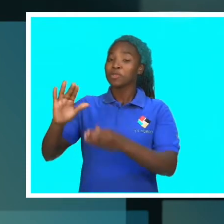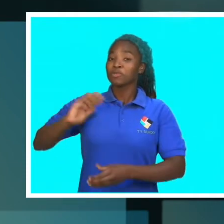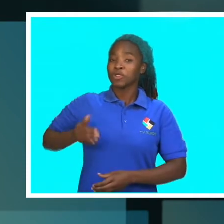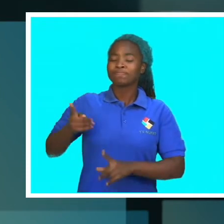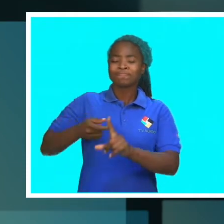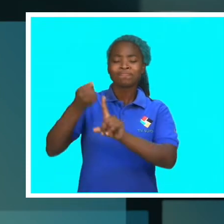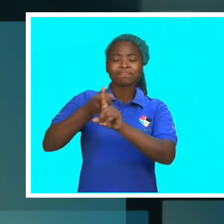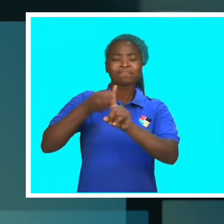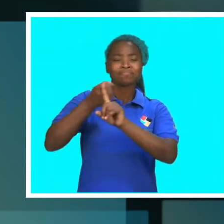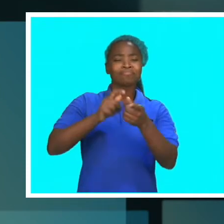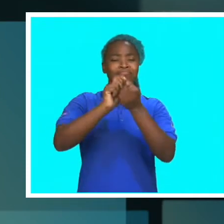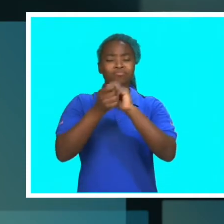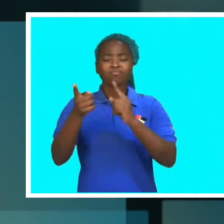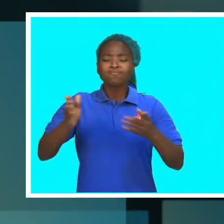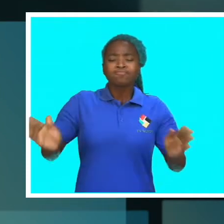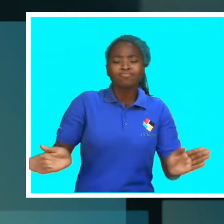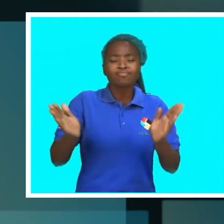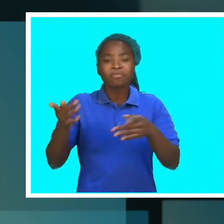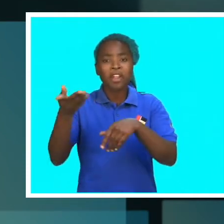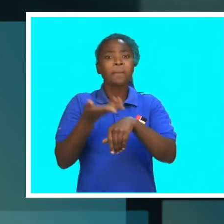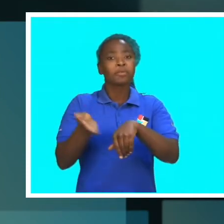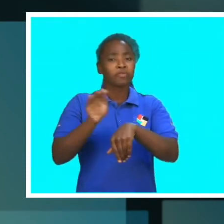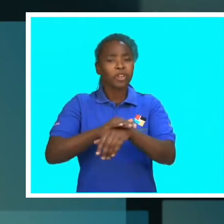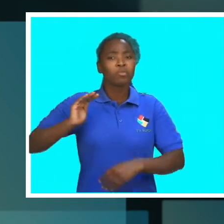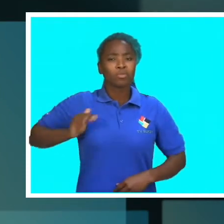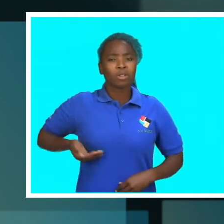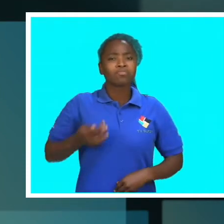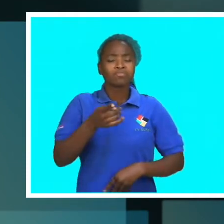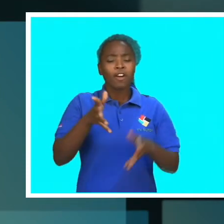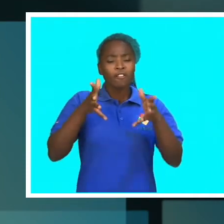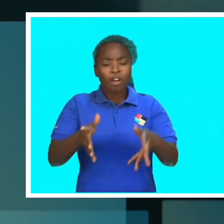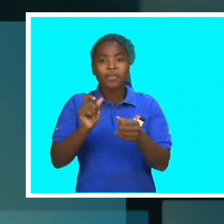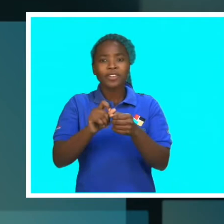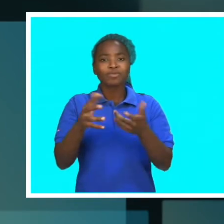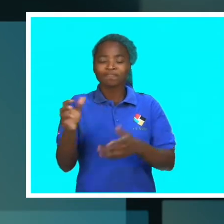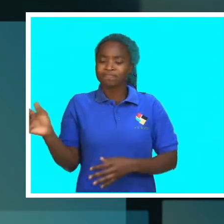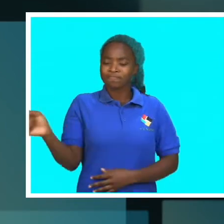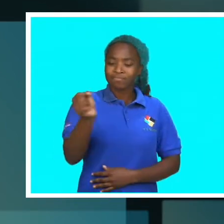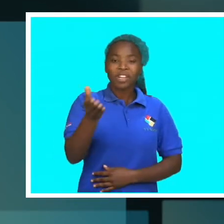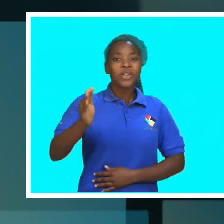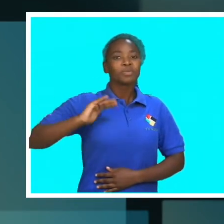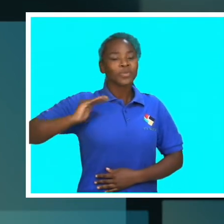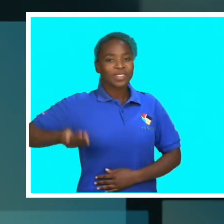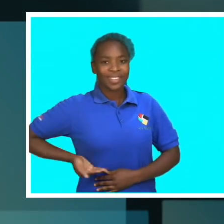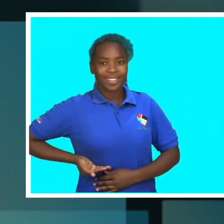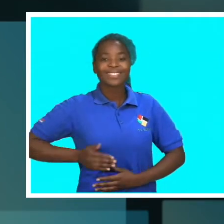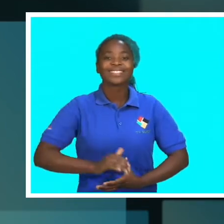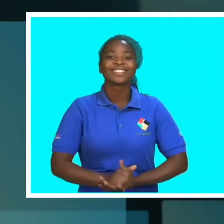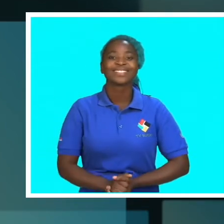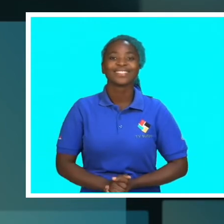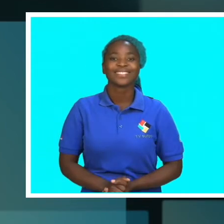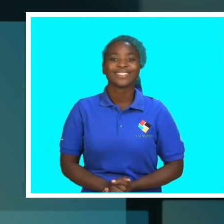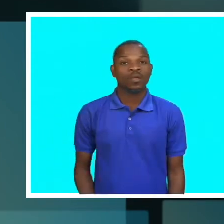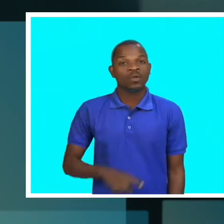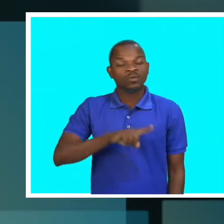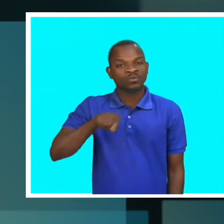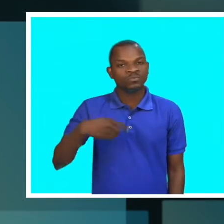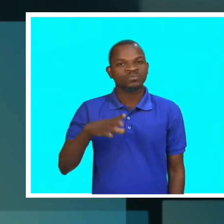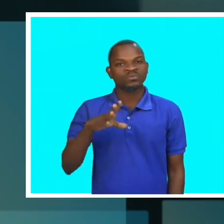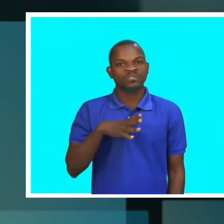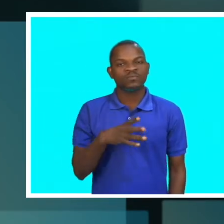que a Revolução Feminina preconiza é a profissionalização da mulher como forma de garantir seu empoderamento.